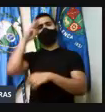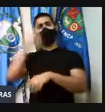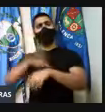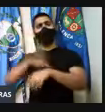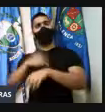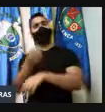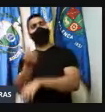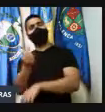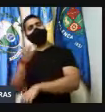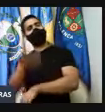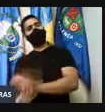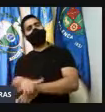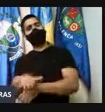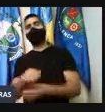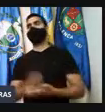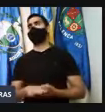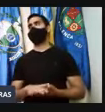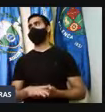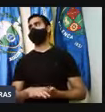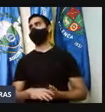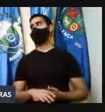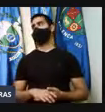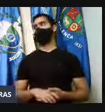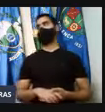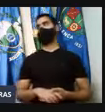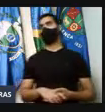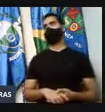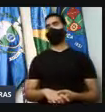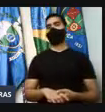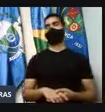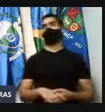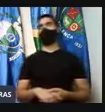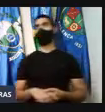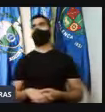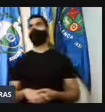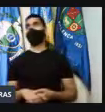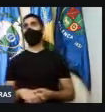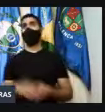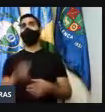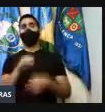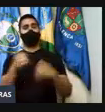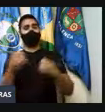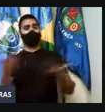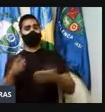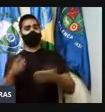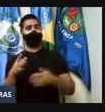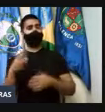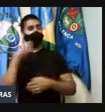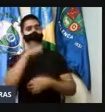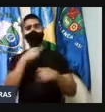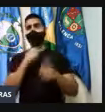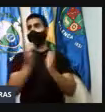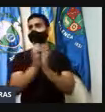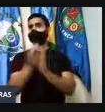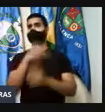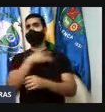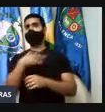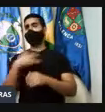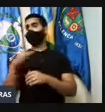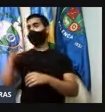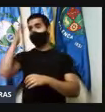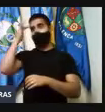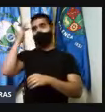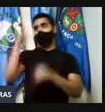6h, o fato já foi. A coisa tem que ser urgente, partindo da Comissão de Saúde, convocar uma reunião